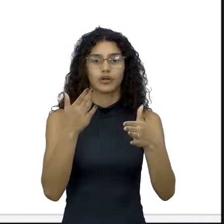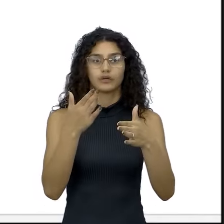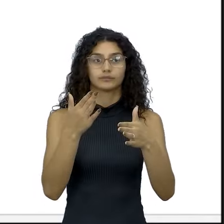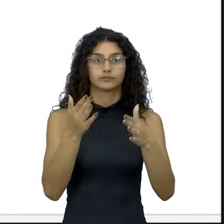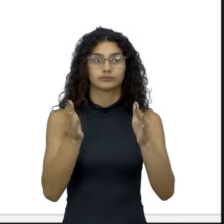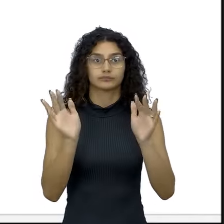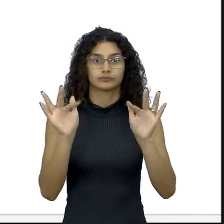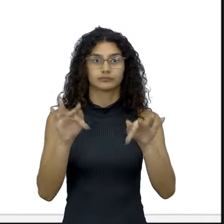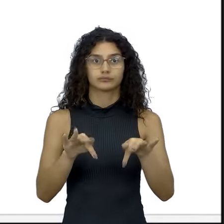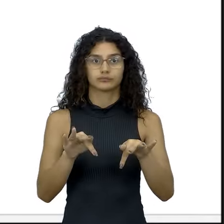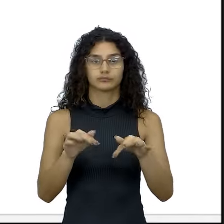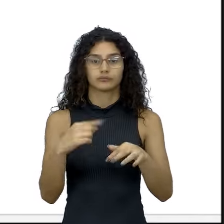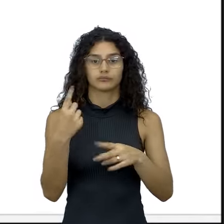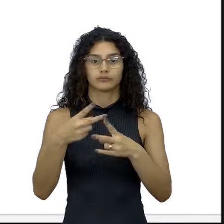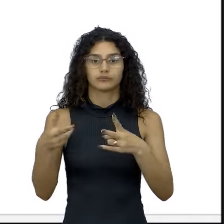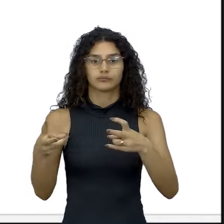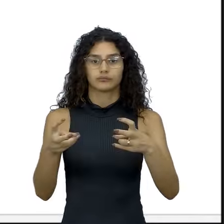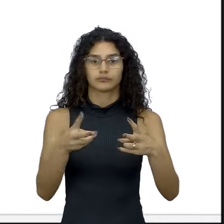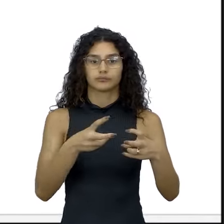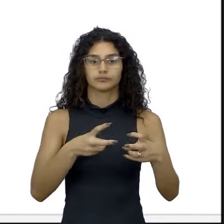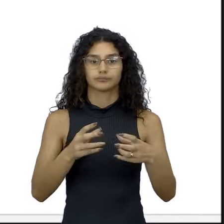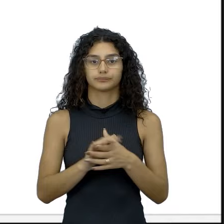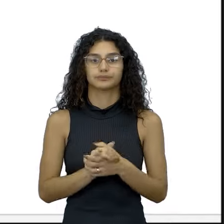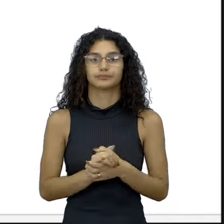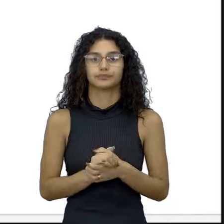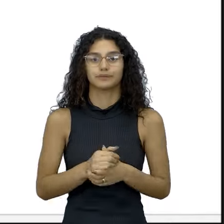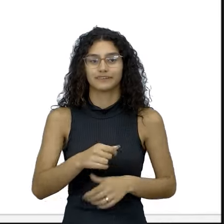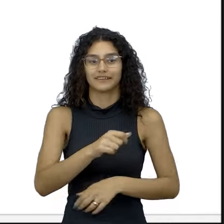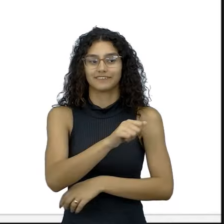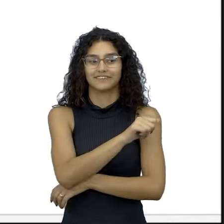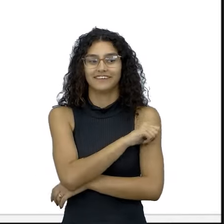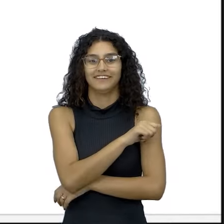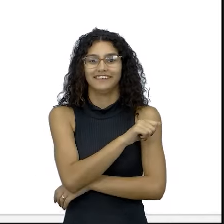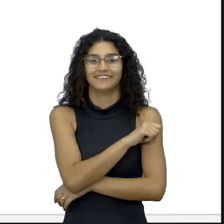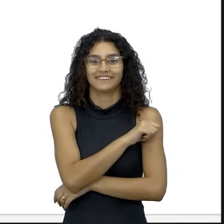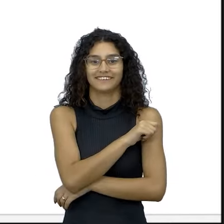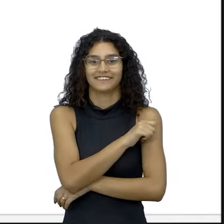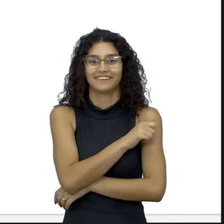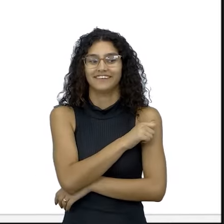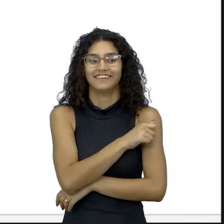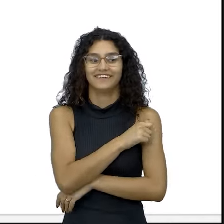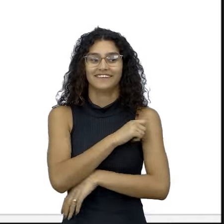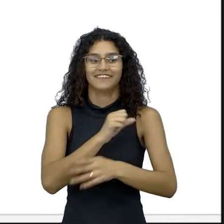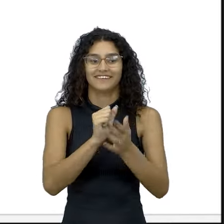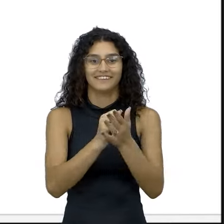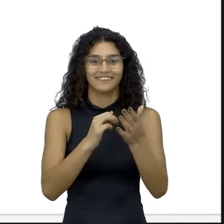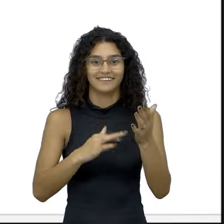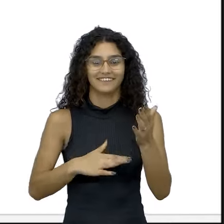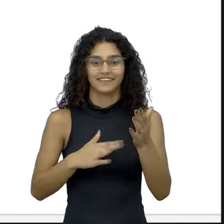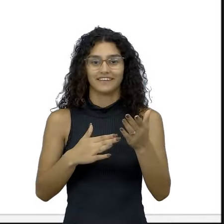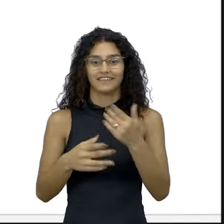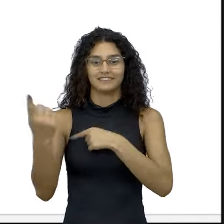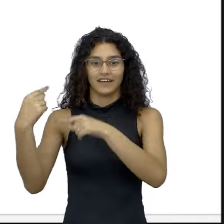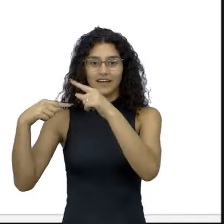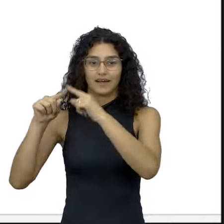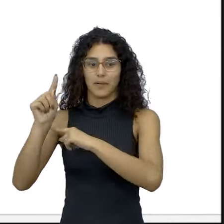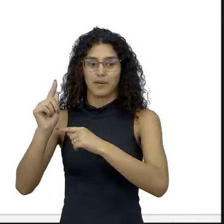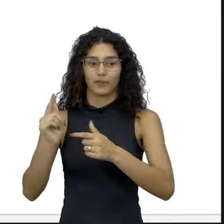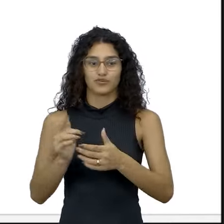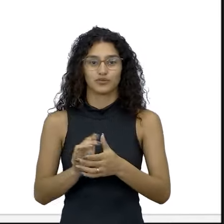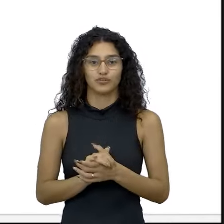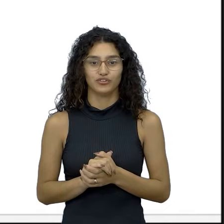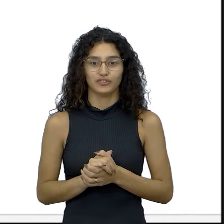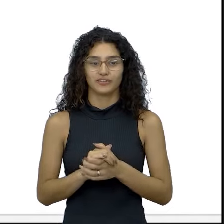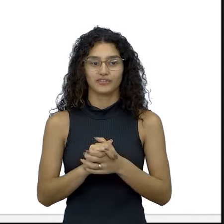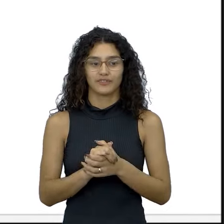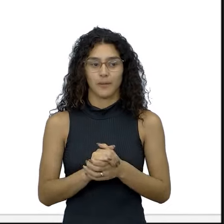aqui, nós analisamos as aulas, nós discutimos a aplicação dessas atividades para garantir o desenvolvimento das habilidades e nós